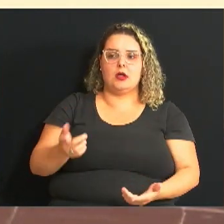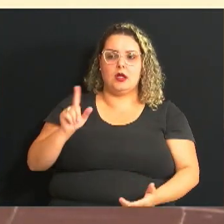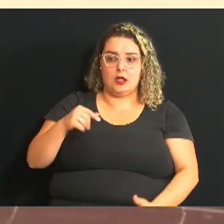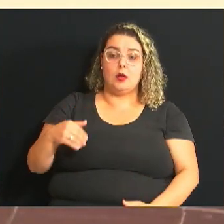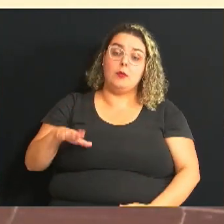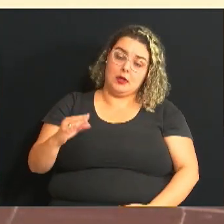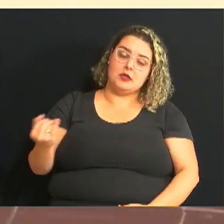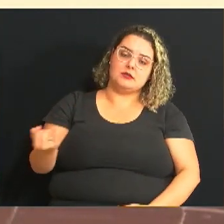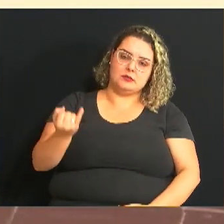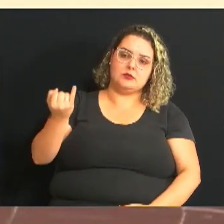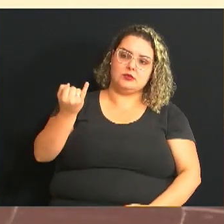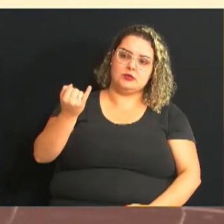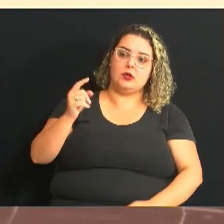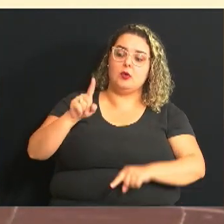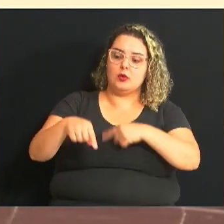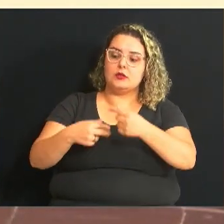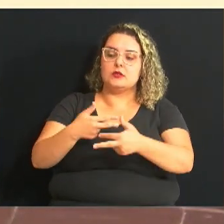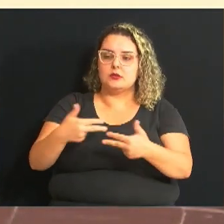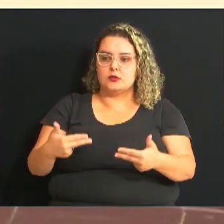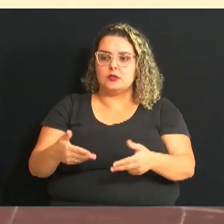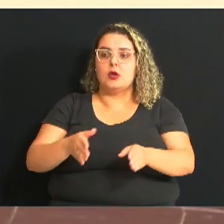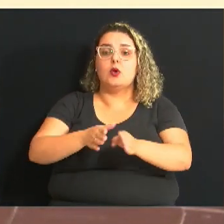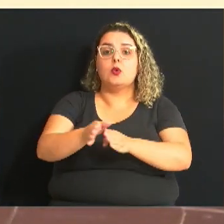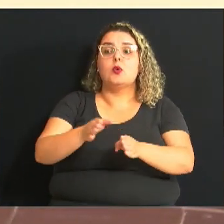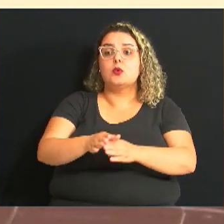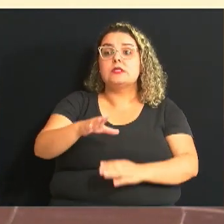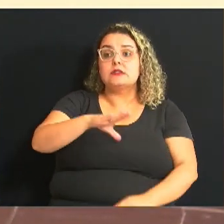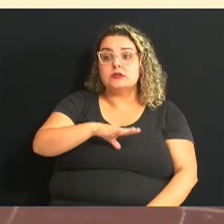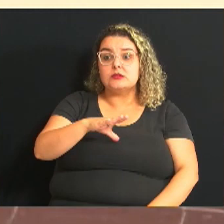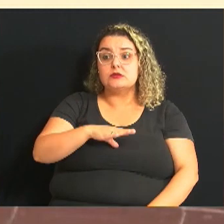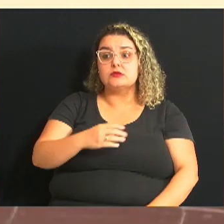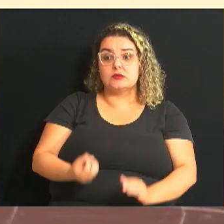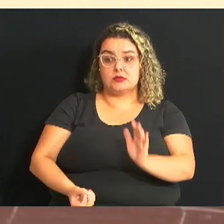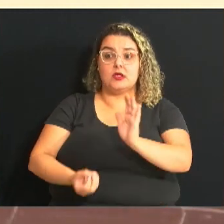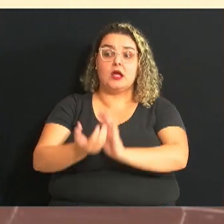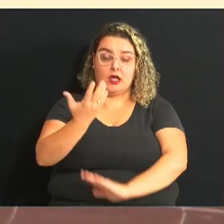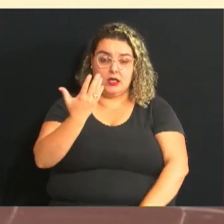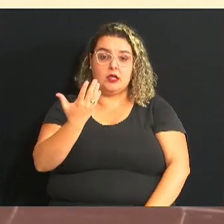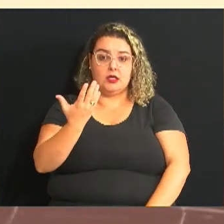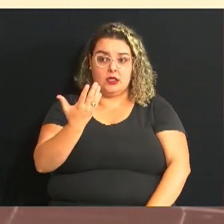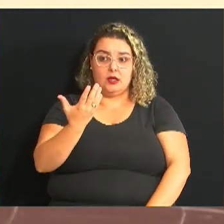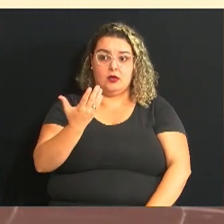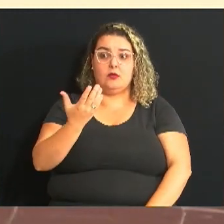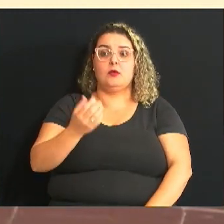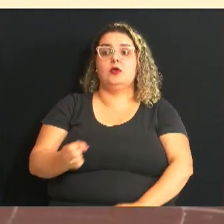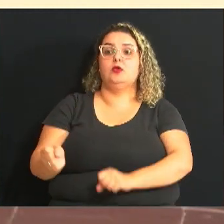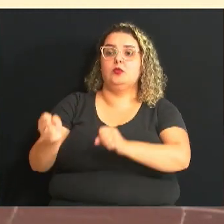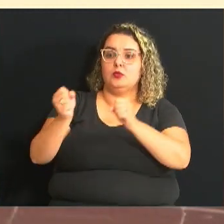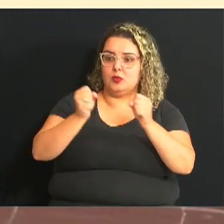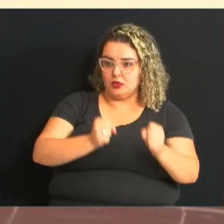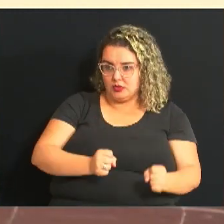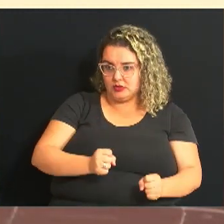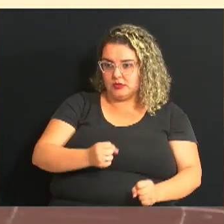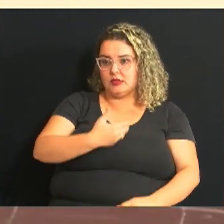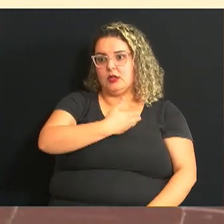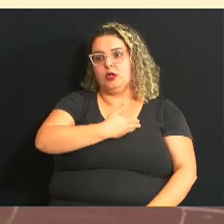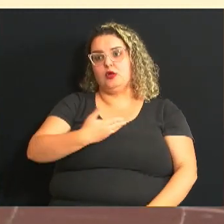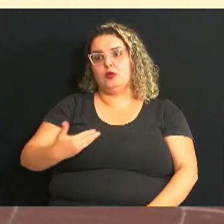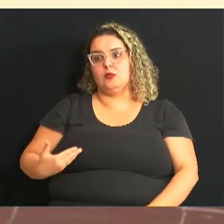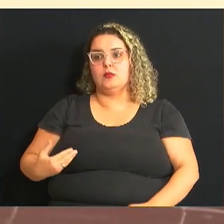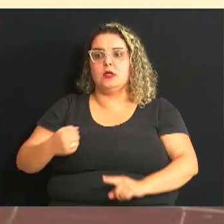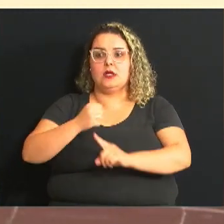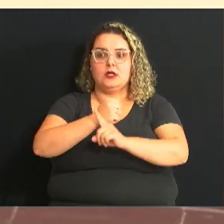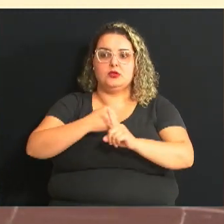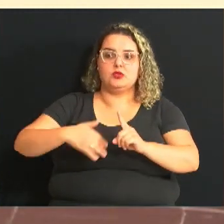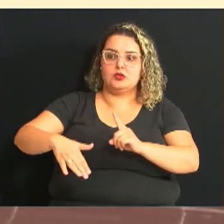importante. Outra coisa, os conselhos municipais são formados pelo poder público, pela sociedade civil, de